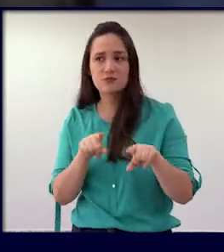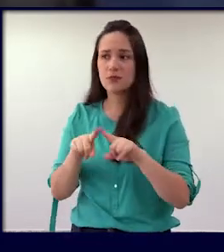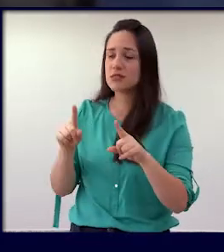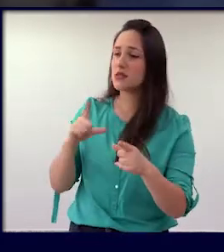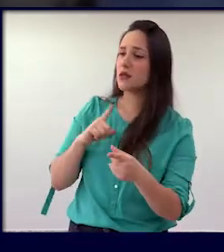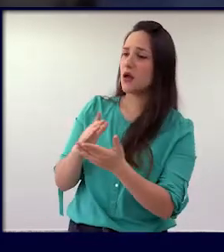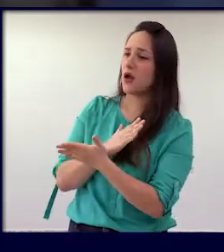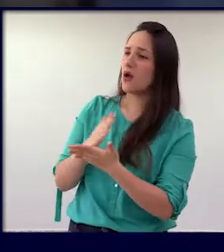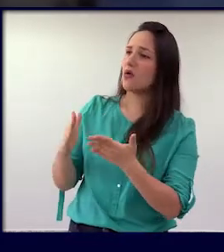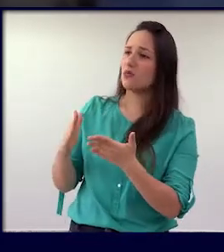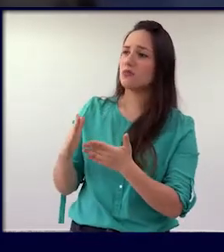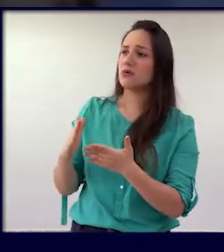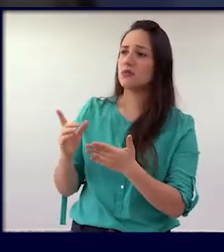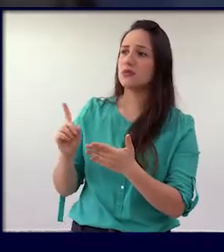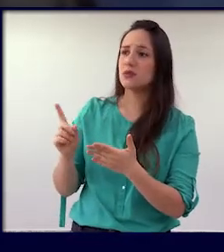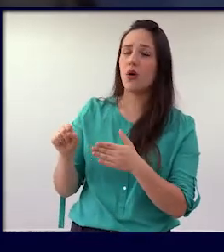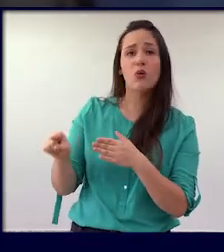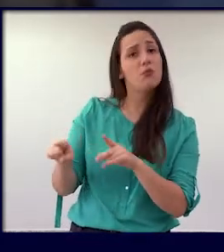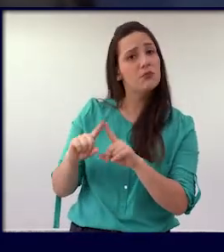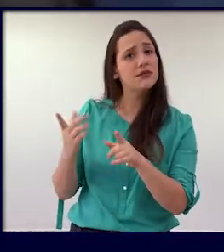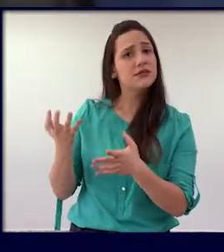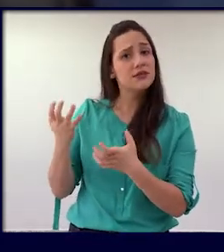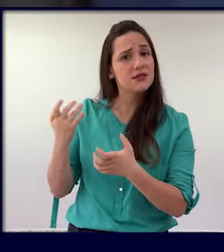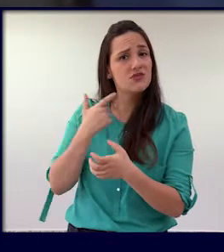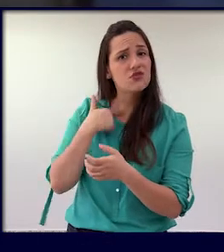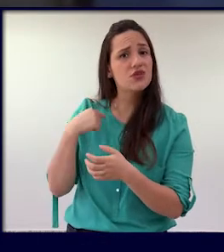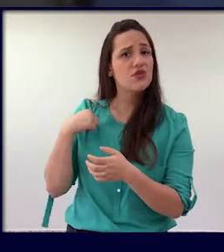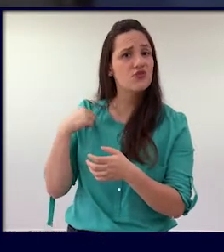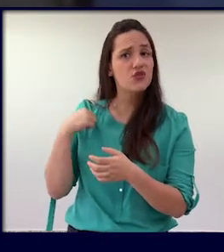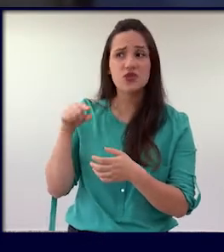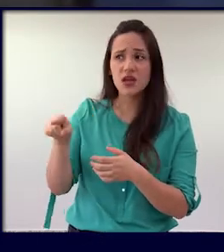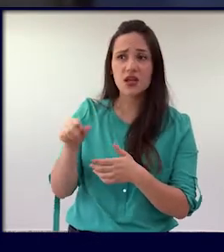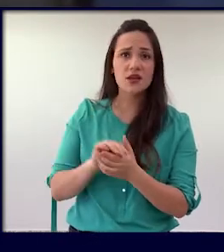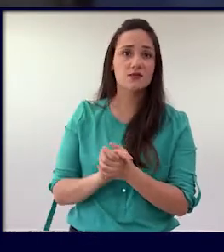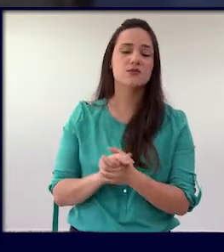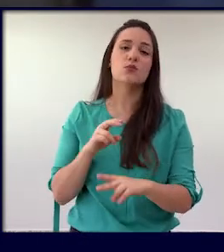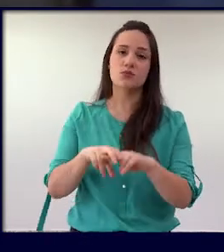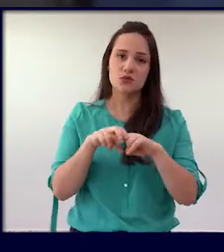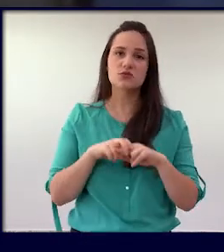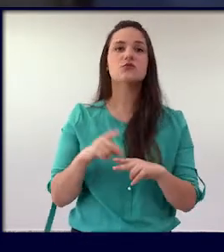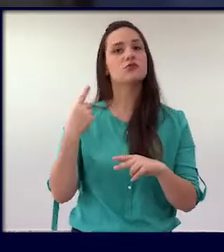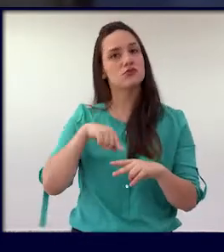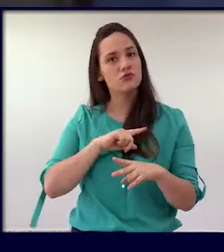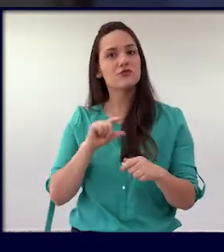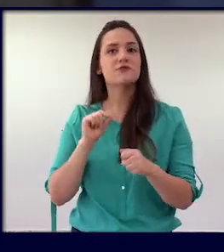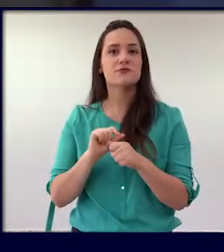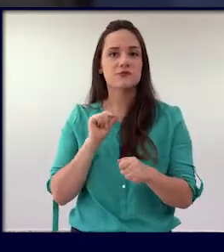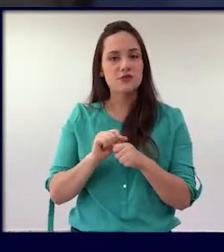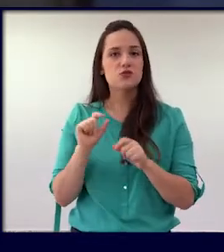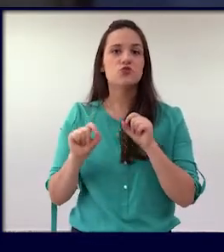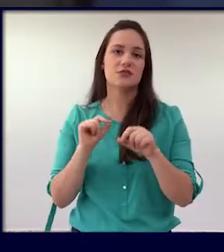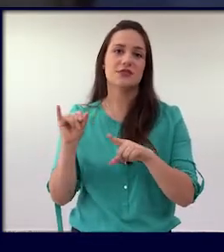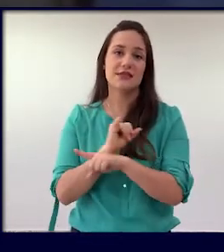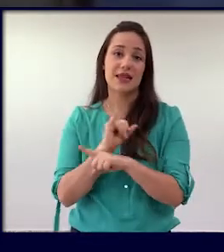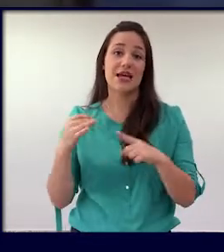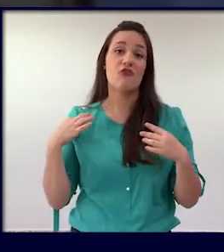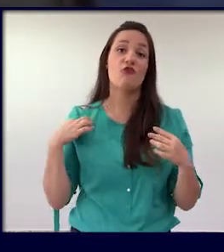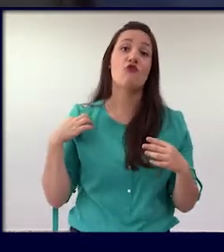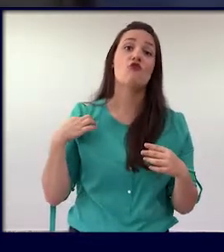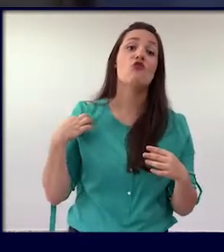trabalhar e outras pessoas não eram e tinham vontade de ser mesários. Então, ao longo do tempo, nós desenvolvemos